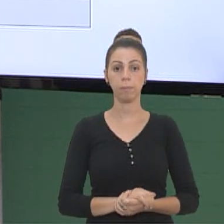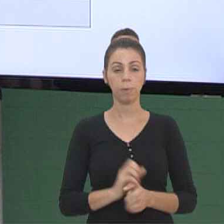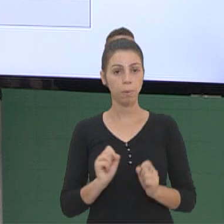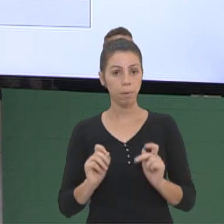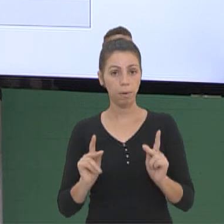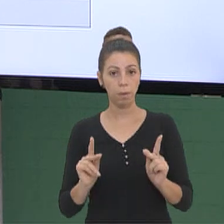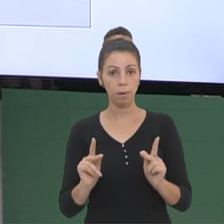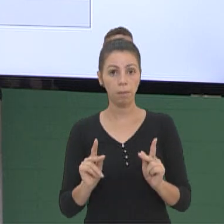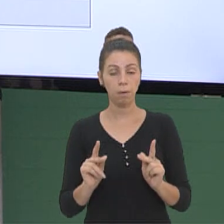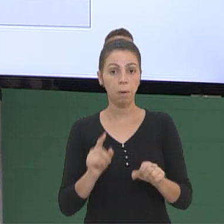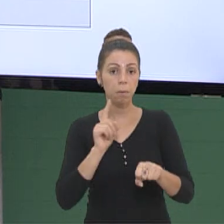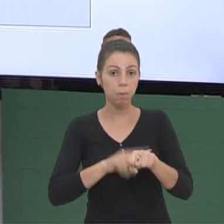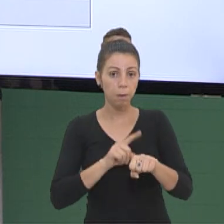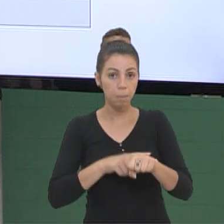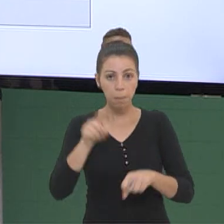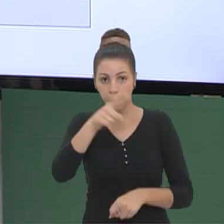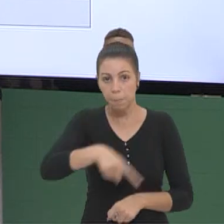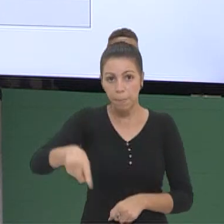ok? Vou dar um tempo.